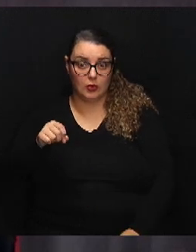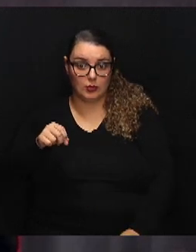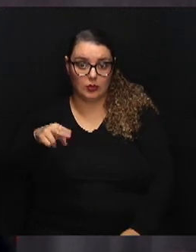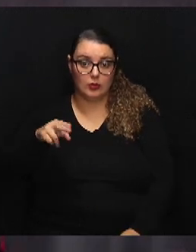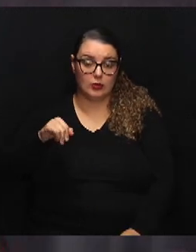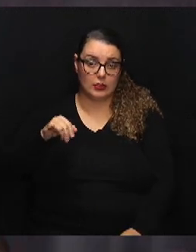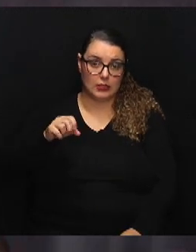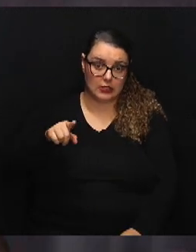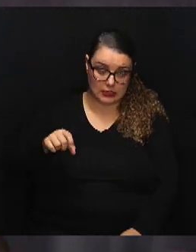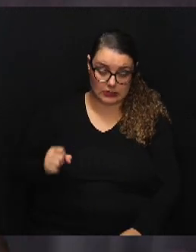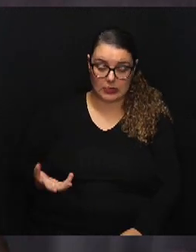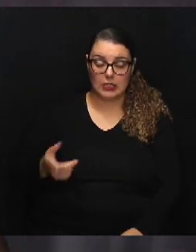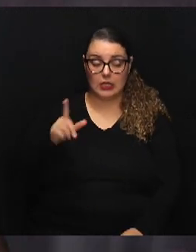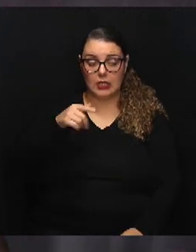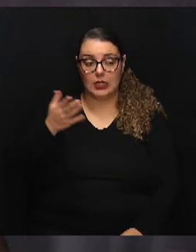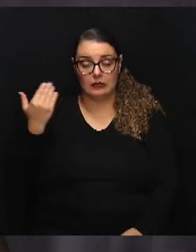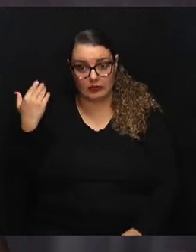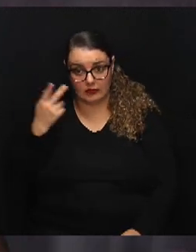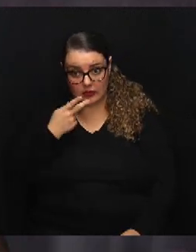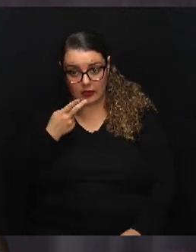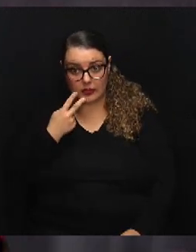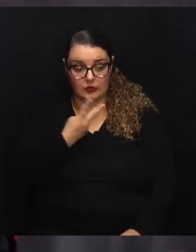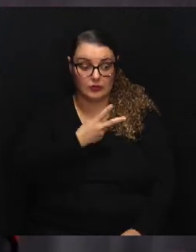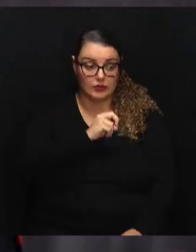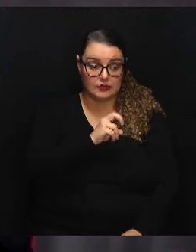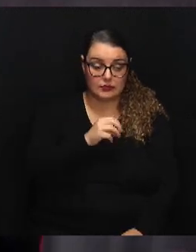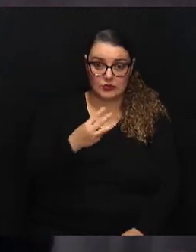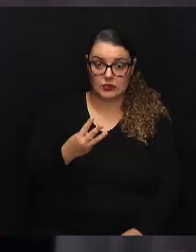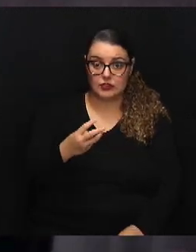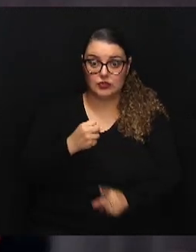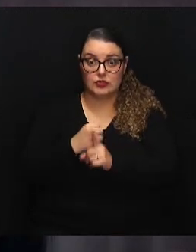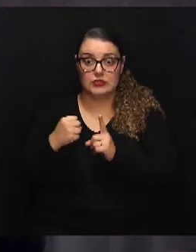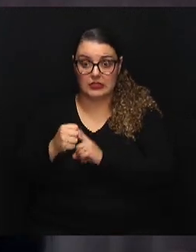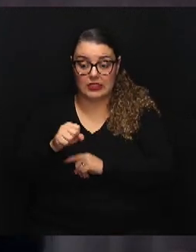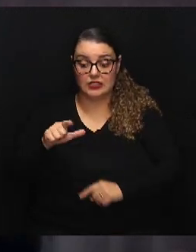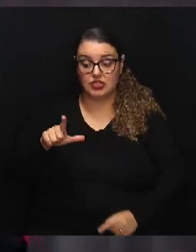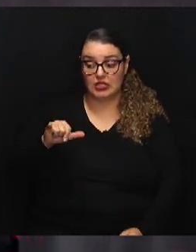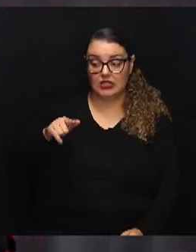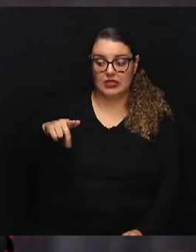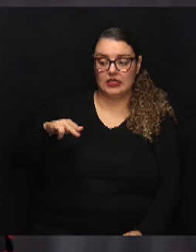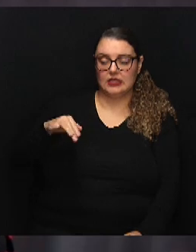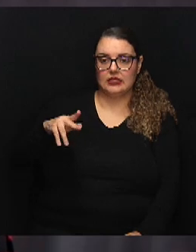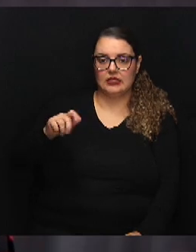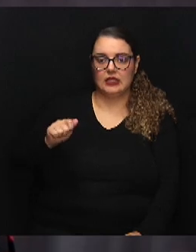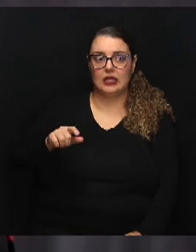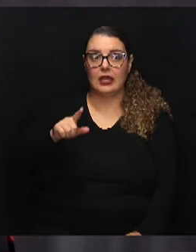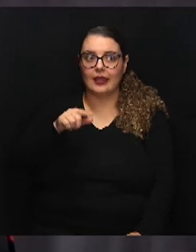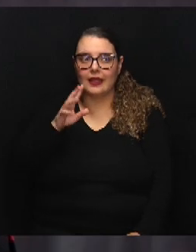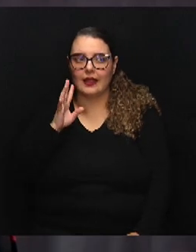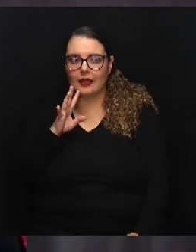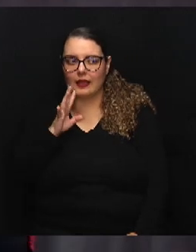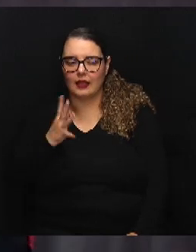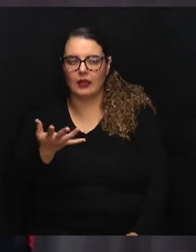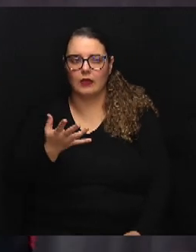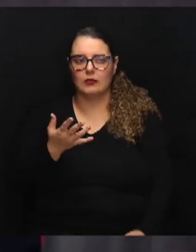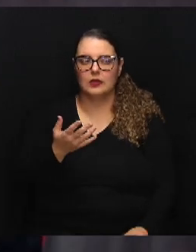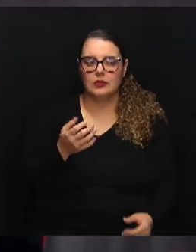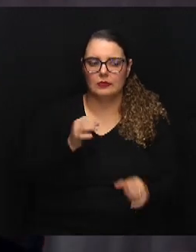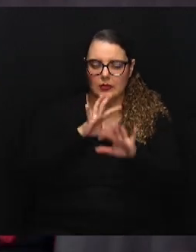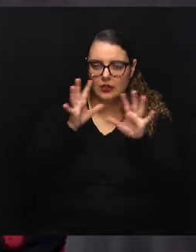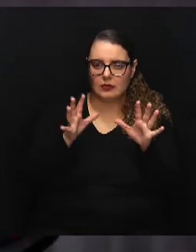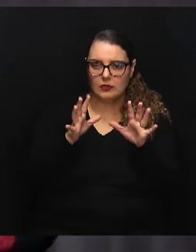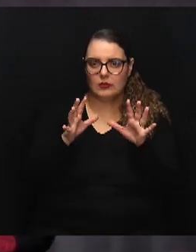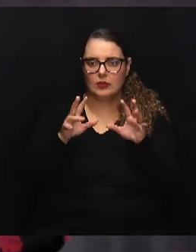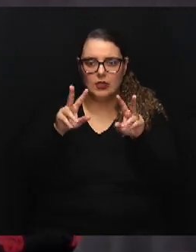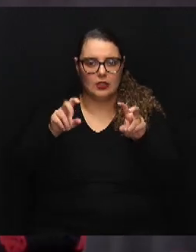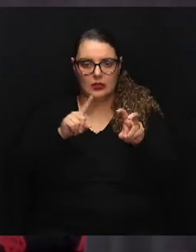líquida, ele falou sobre isso em 2003, né? Então é legal a gente dar uma situada, porque esse tema é um tema que não sou só eu que